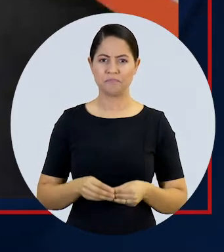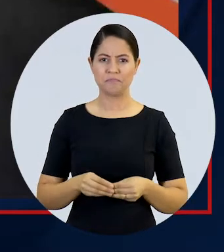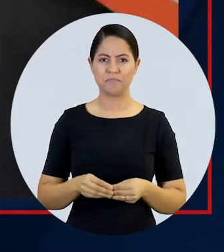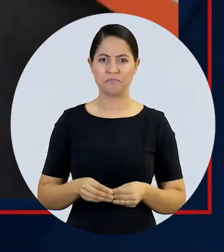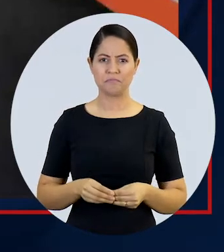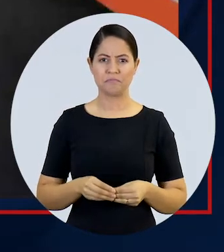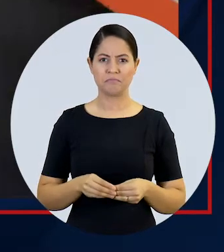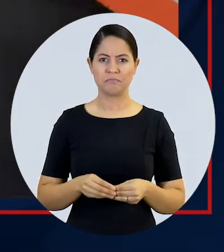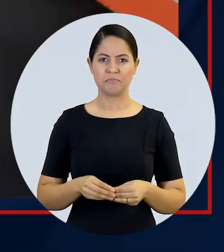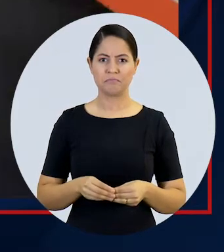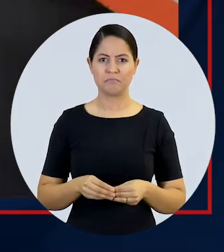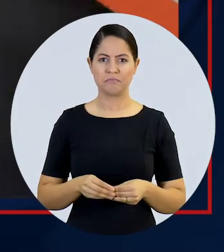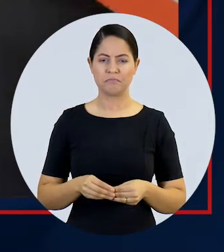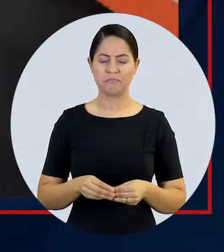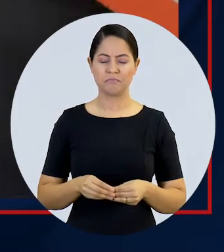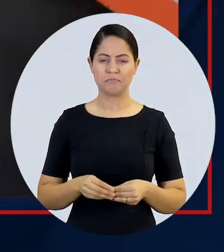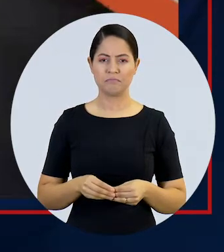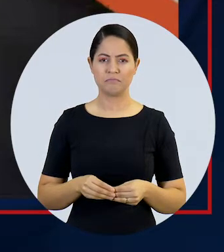Redação.